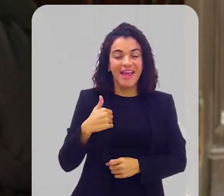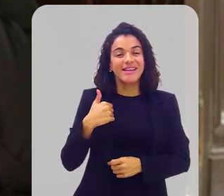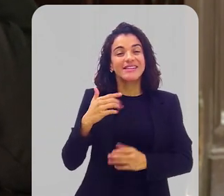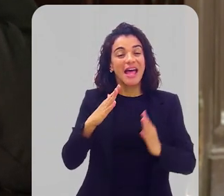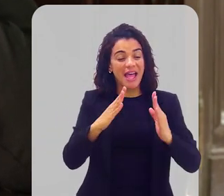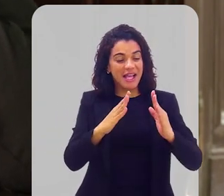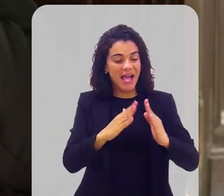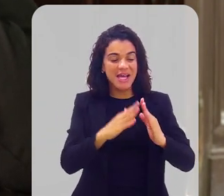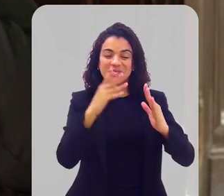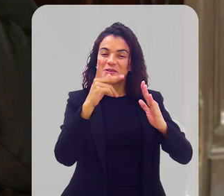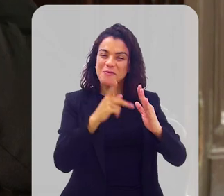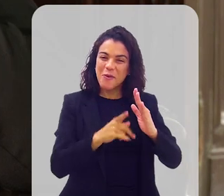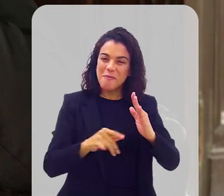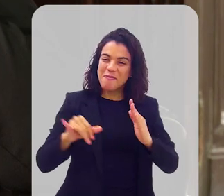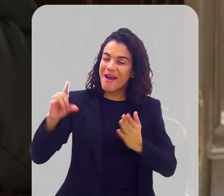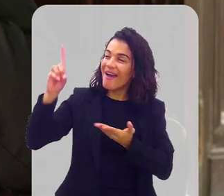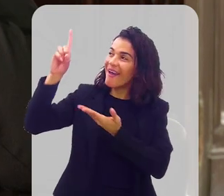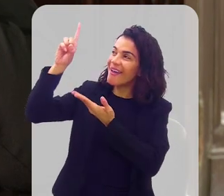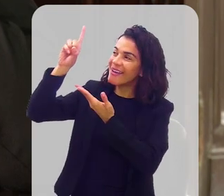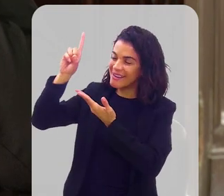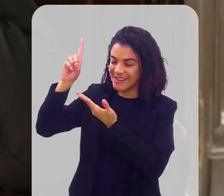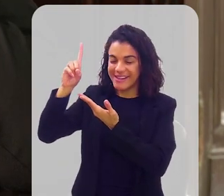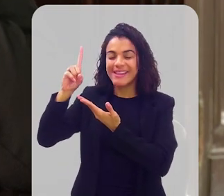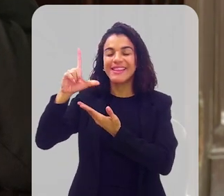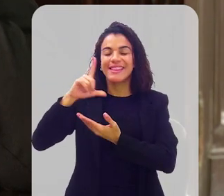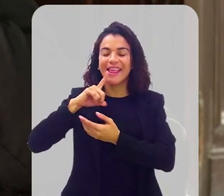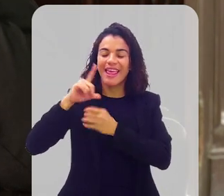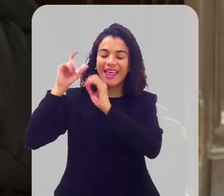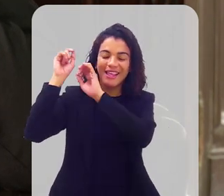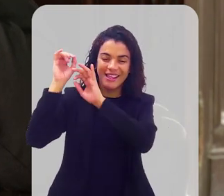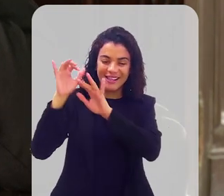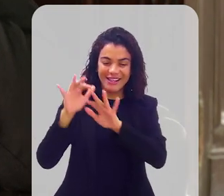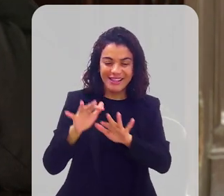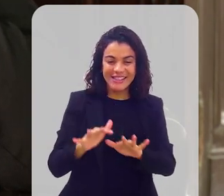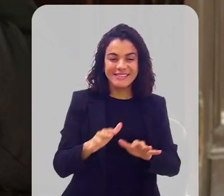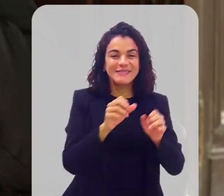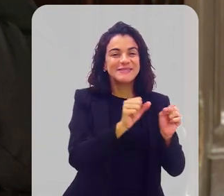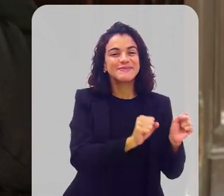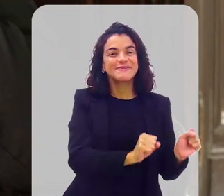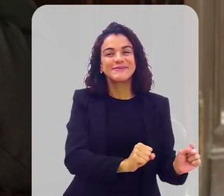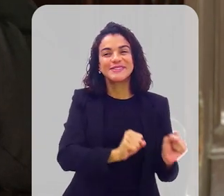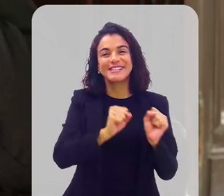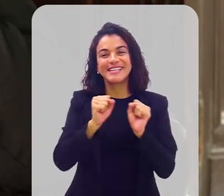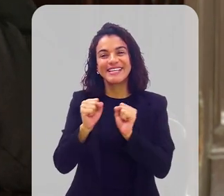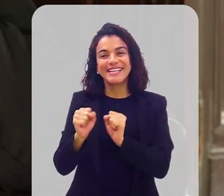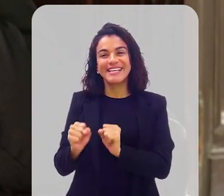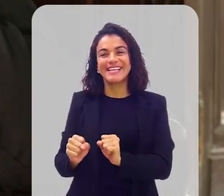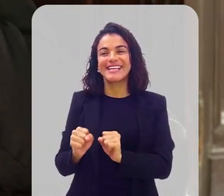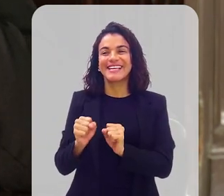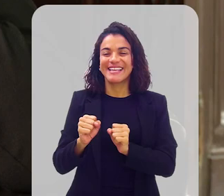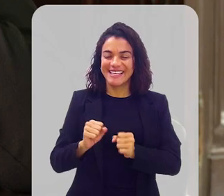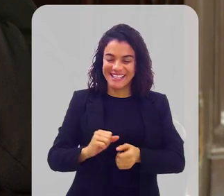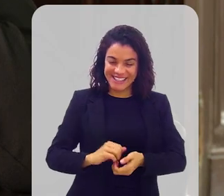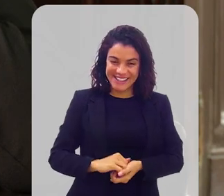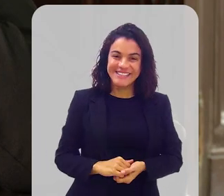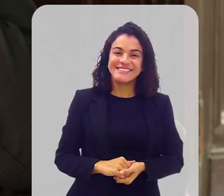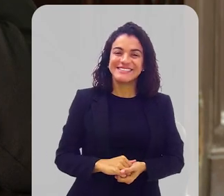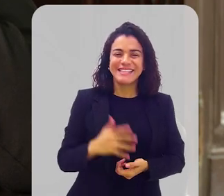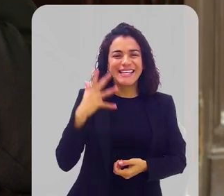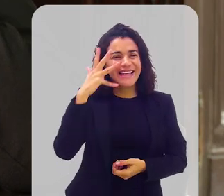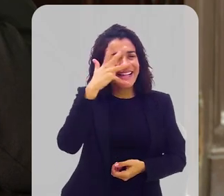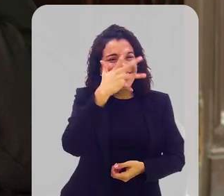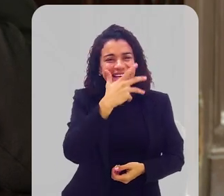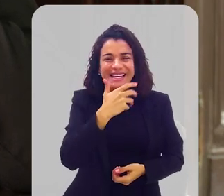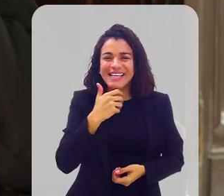poder. Na casa de meu pai, a unção e a poder.